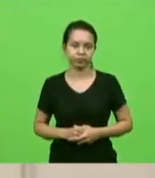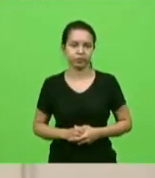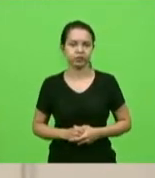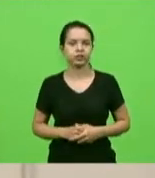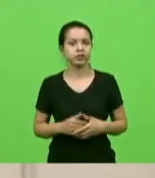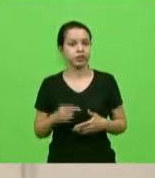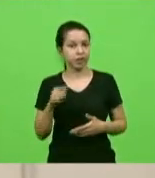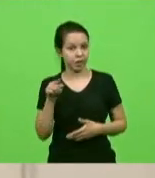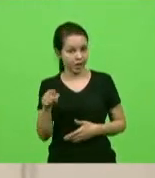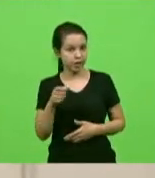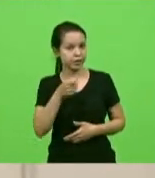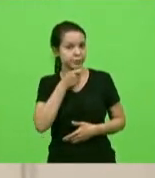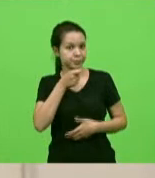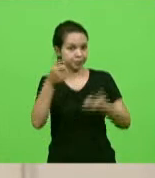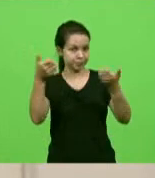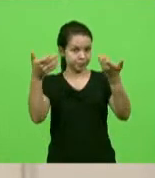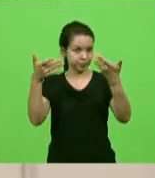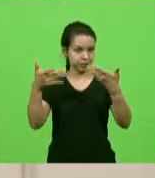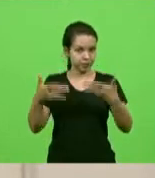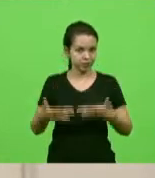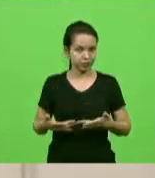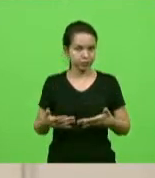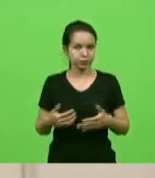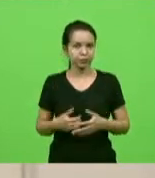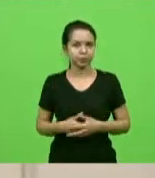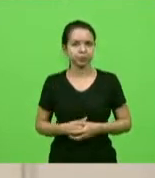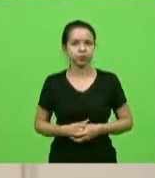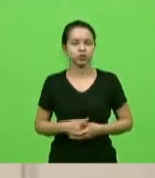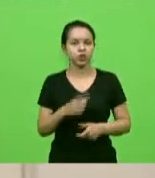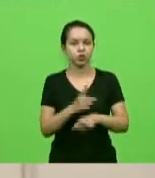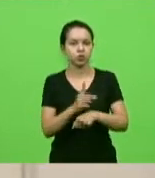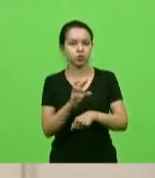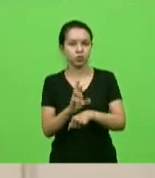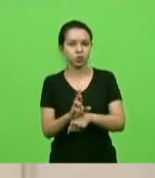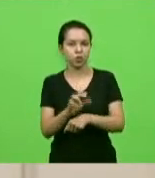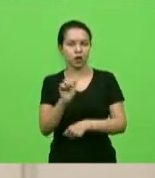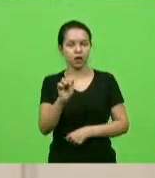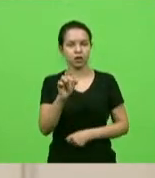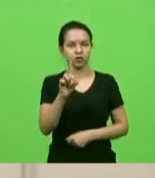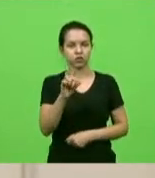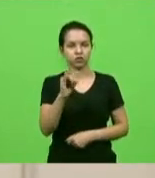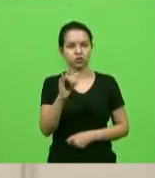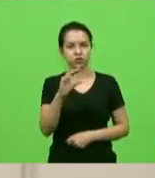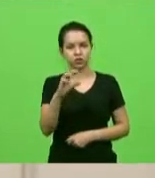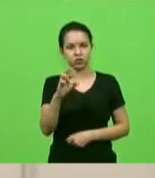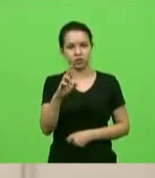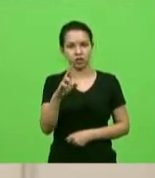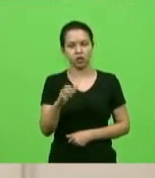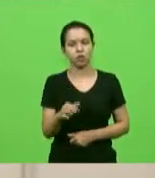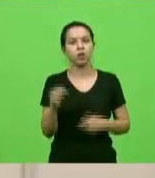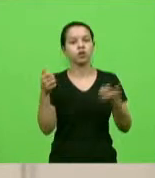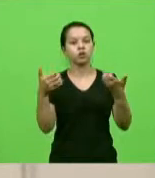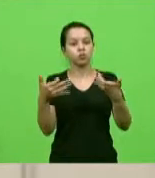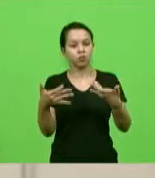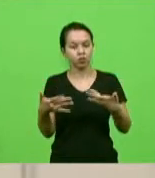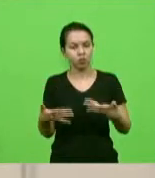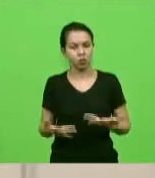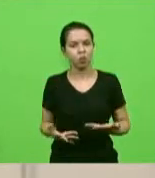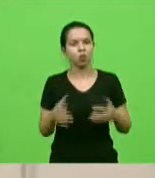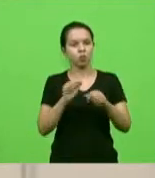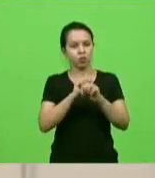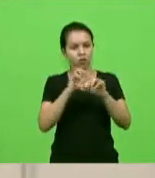E neste depoimento, o doutor Adircélio, ele deixa bem